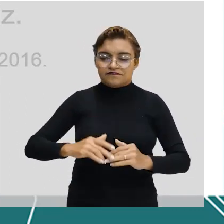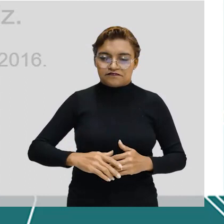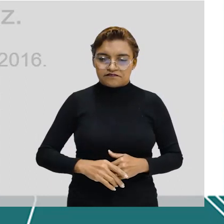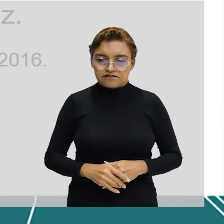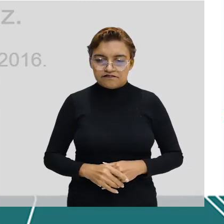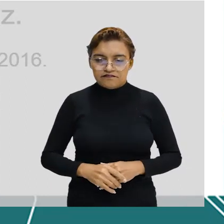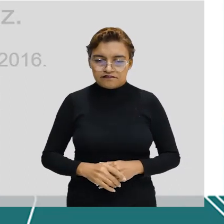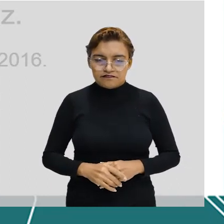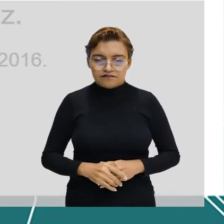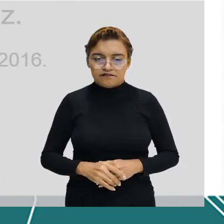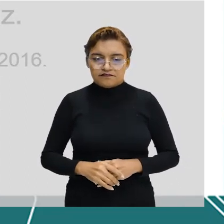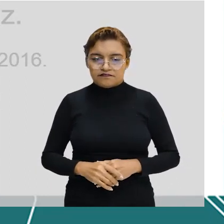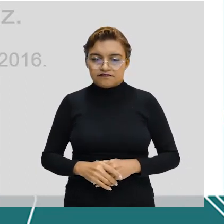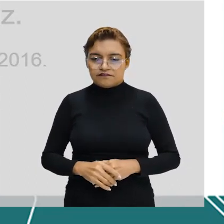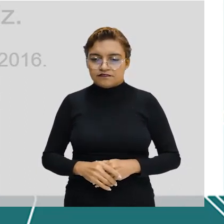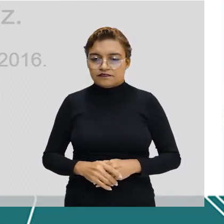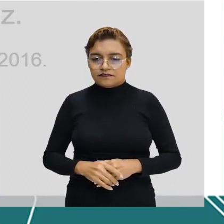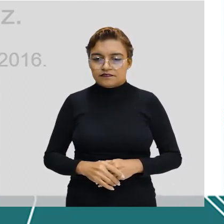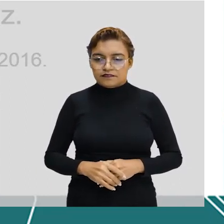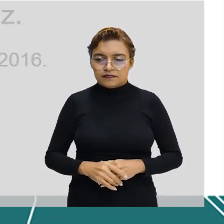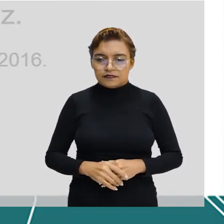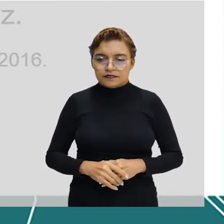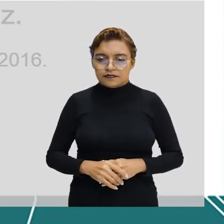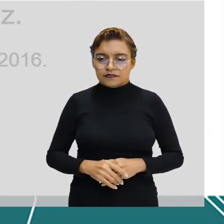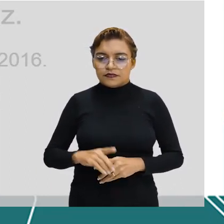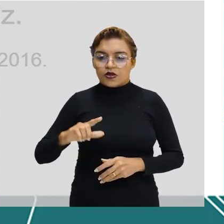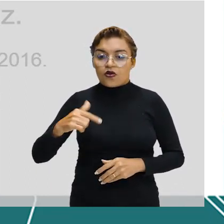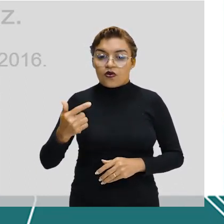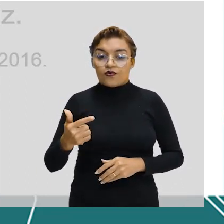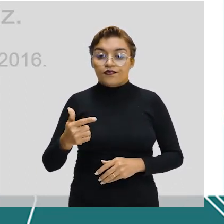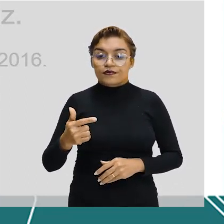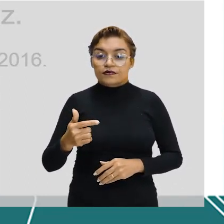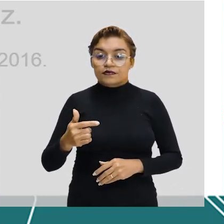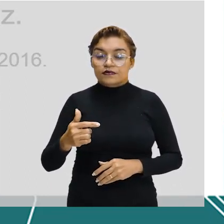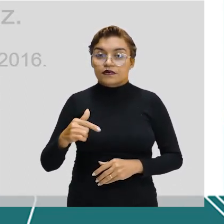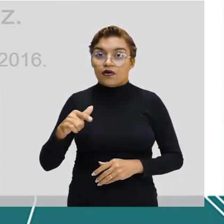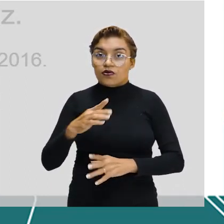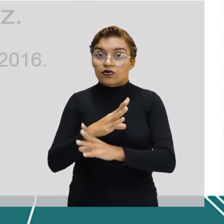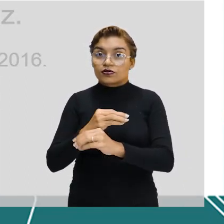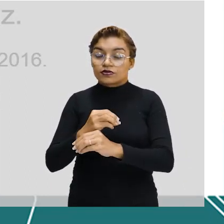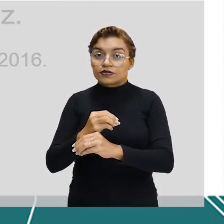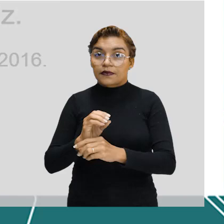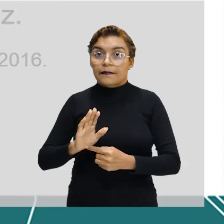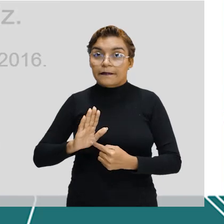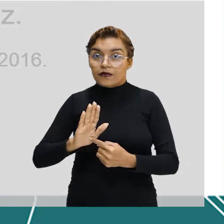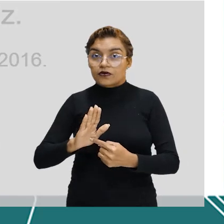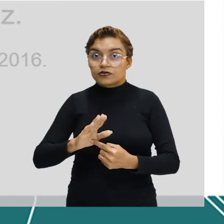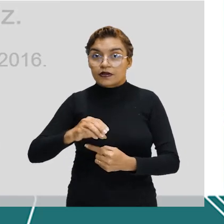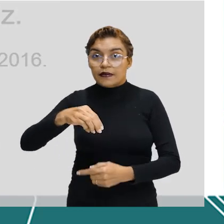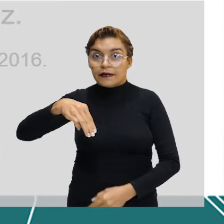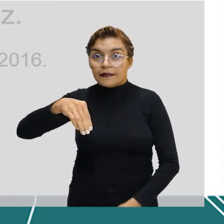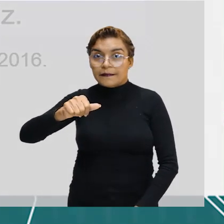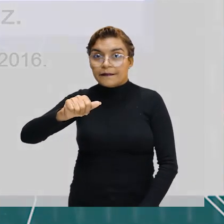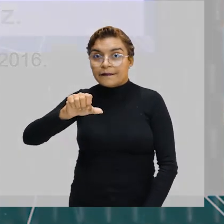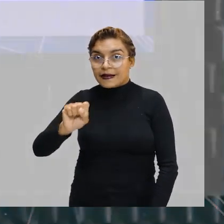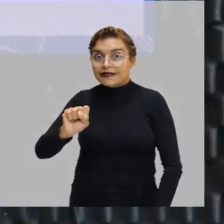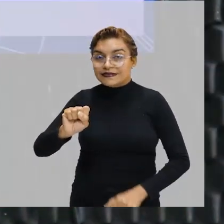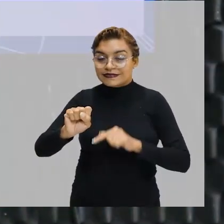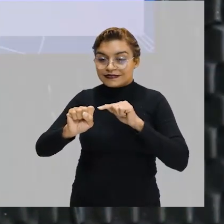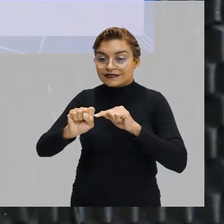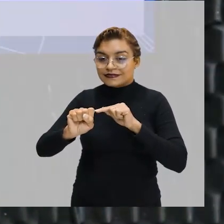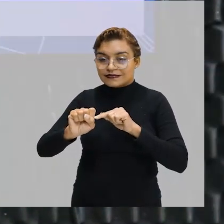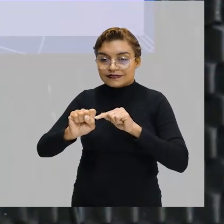isso precisem de um familiar por perto. Não se trata de apologia à solidão, mas, olha aqui, ó,